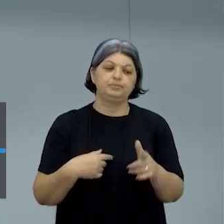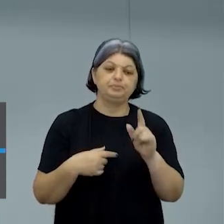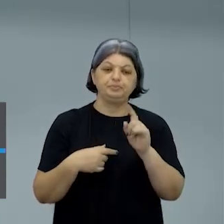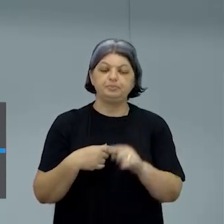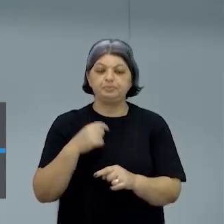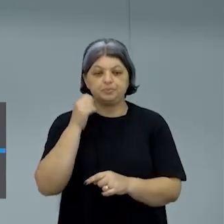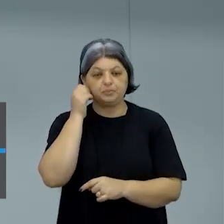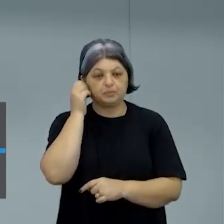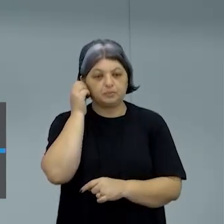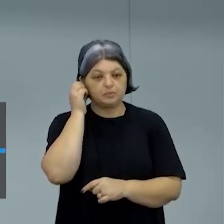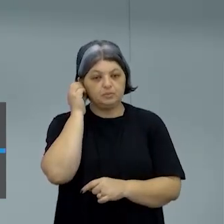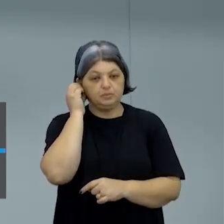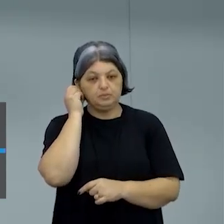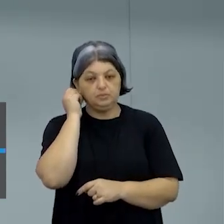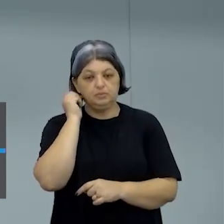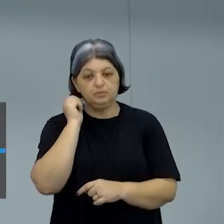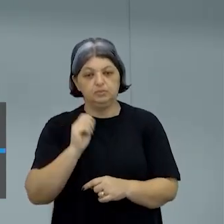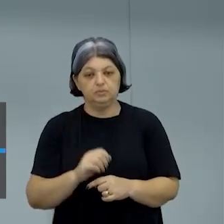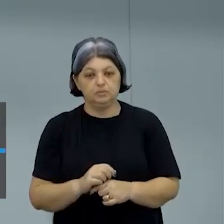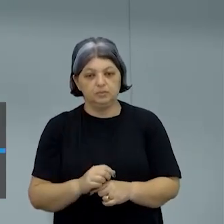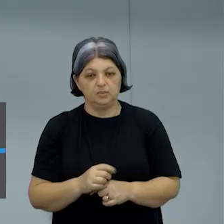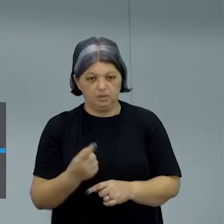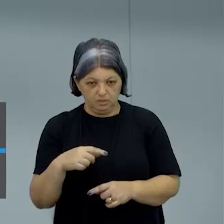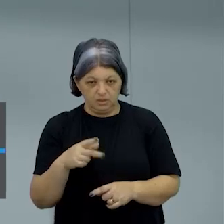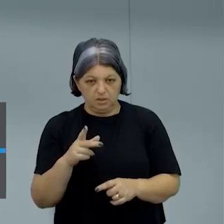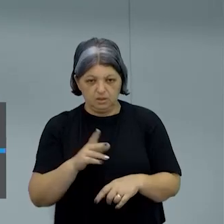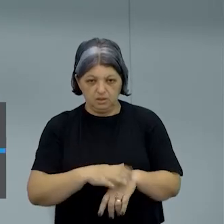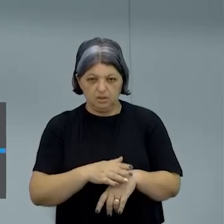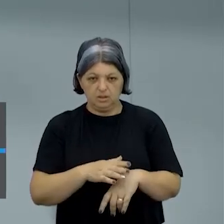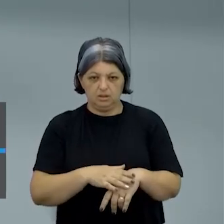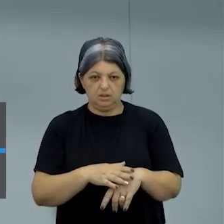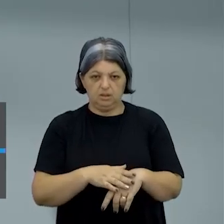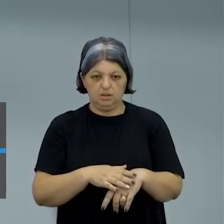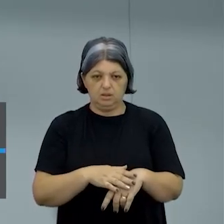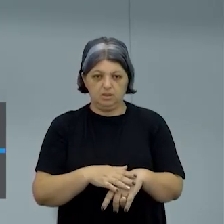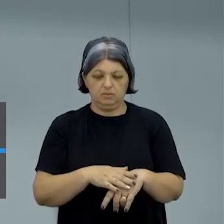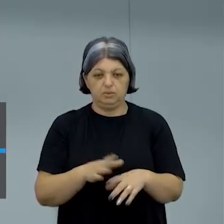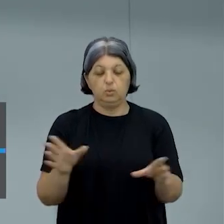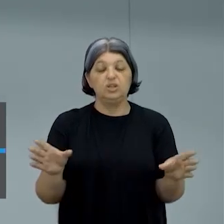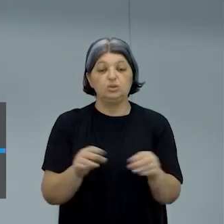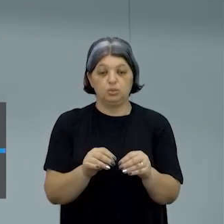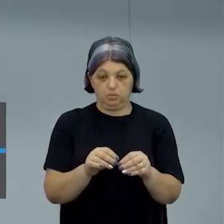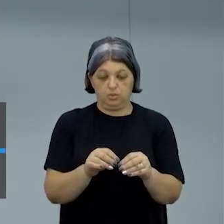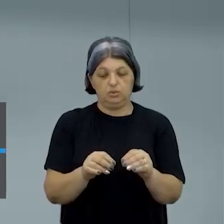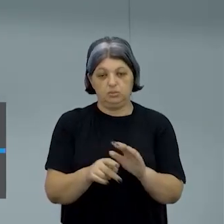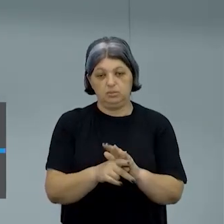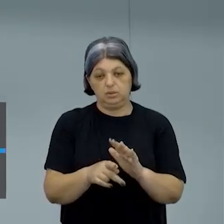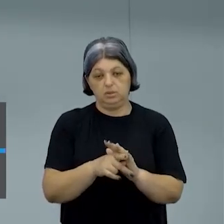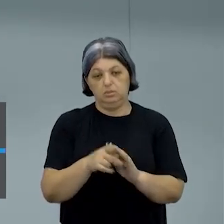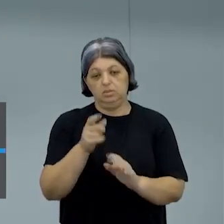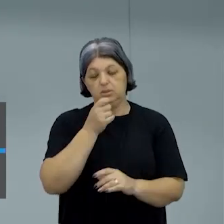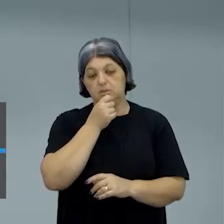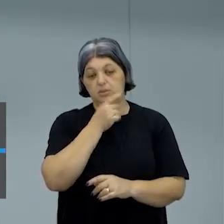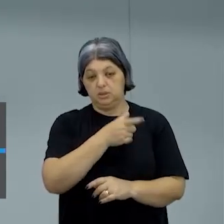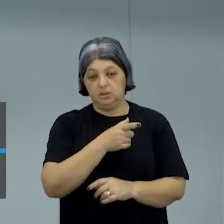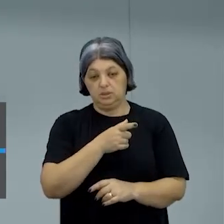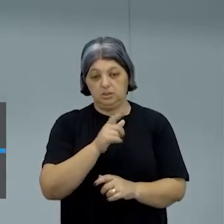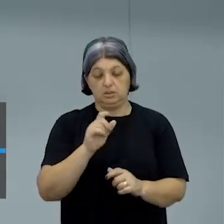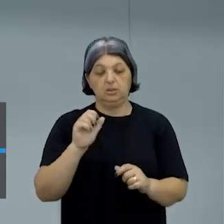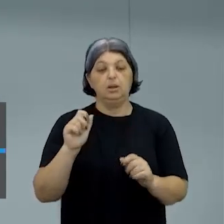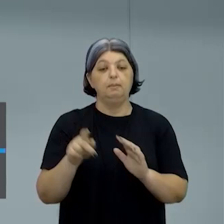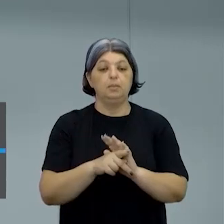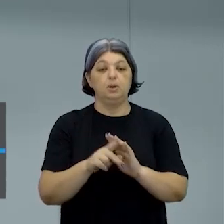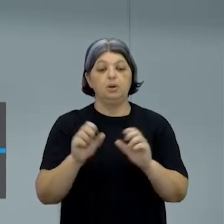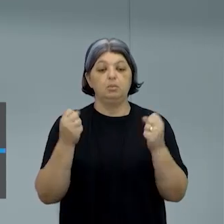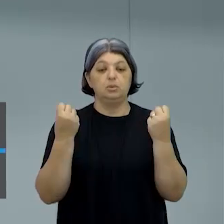vai... eu falei que a gente fez um comentáriozinho a respeito do stand-up comedy, né, do gênero, de que ele é um gênero